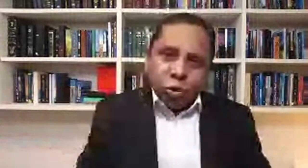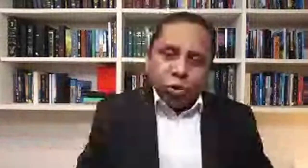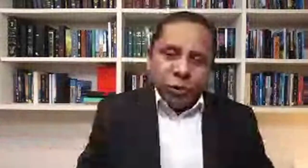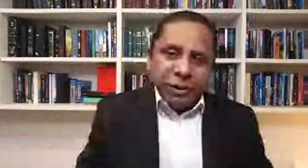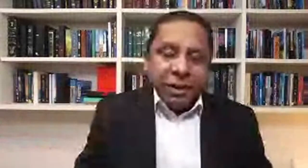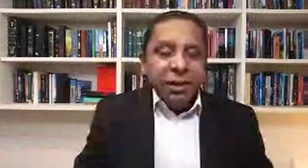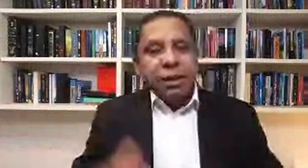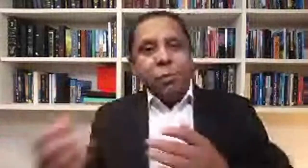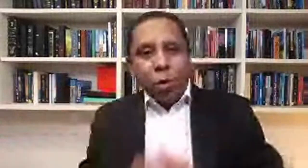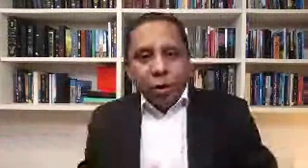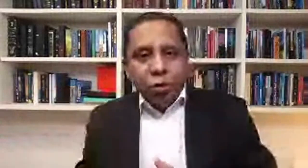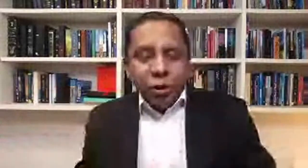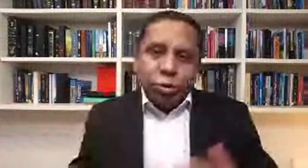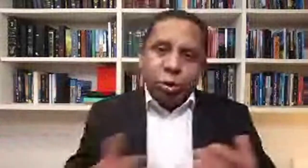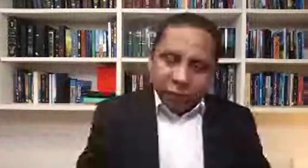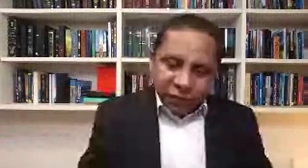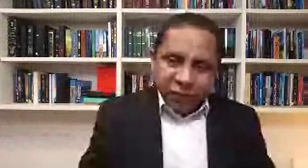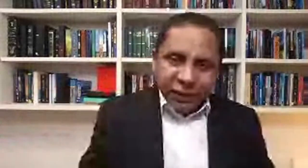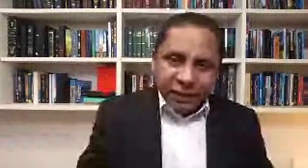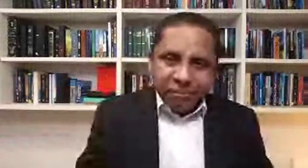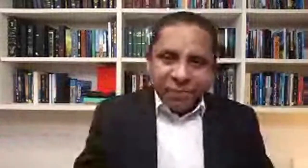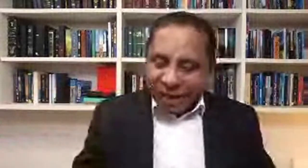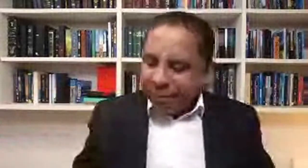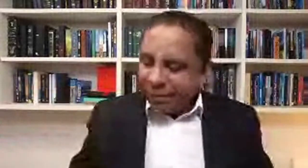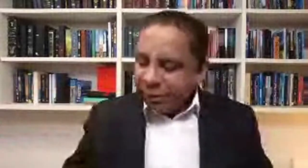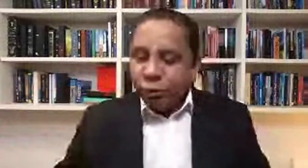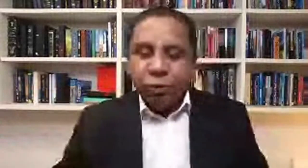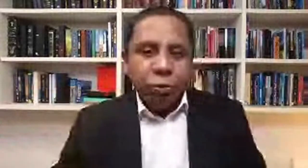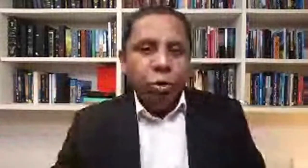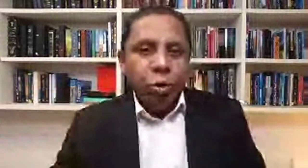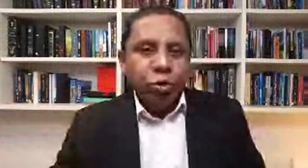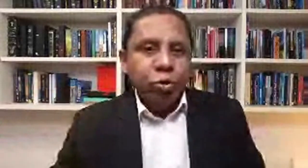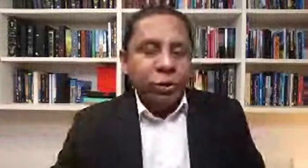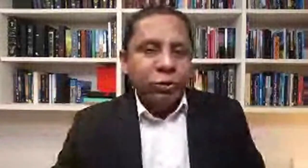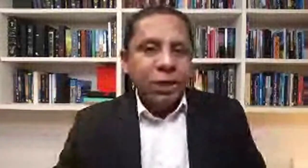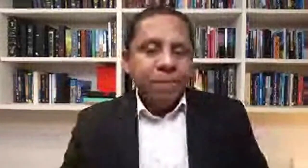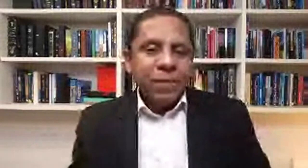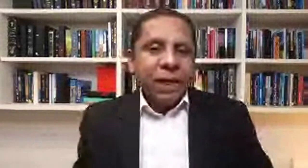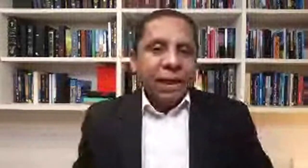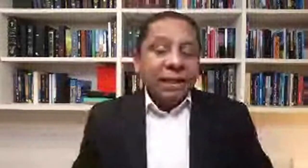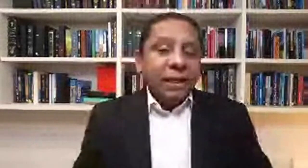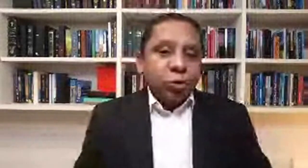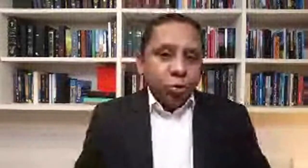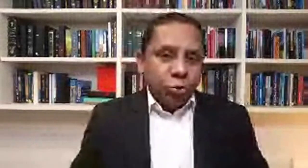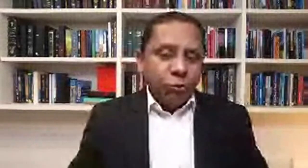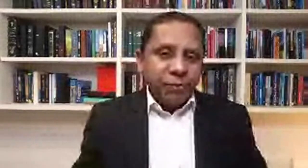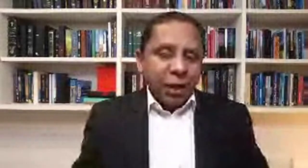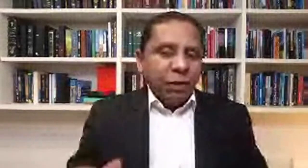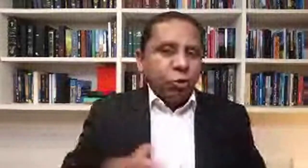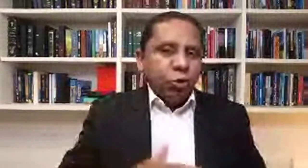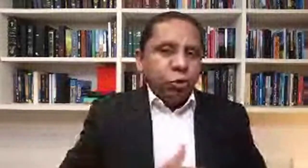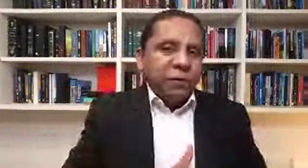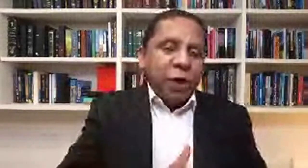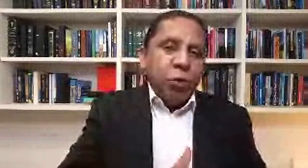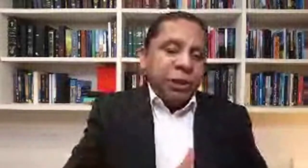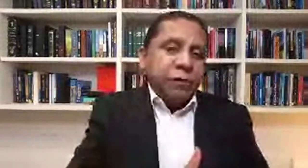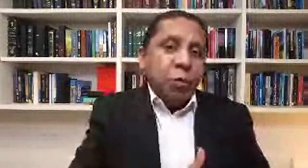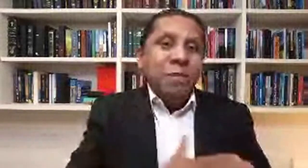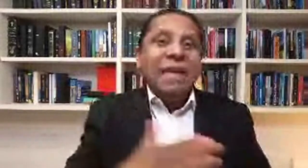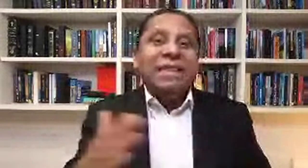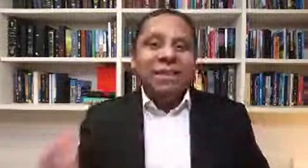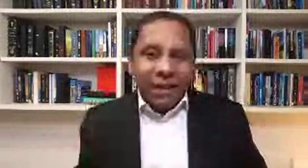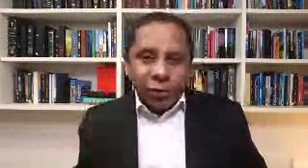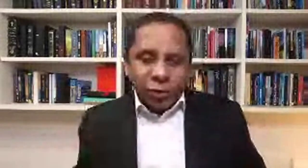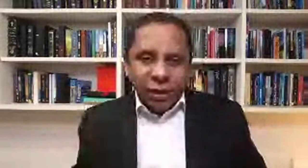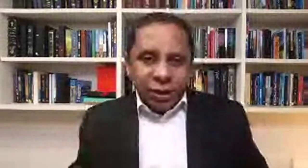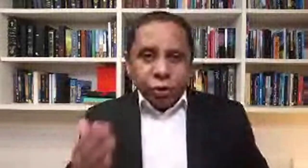foi reconstruída, que morreu e tornou a viver. É bastante curioso tudo isso. Esse assunto é um assunto para a gente